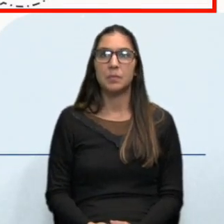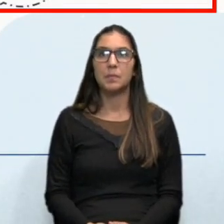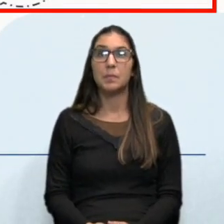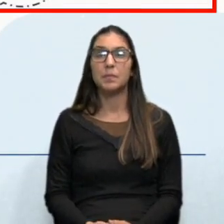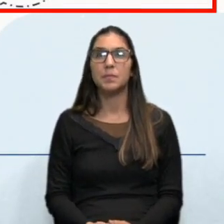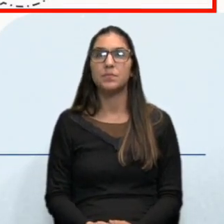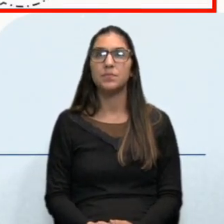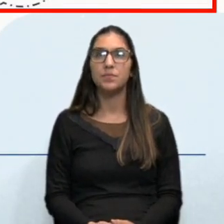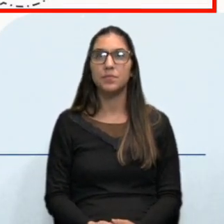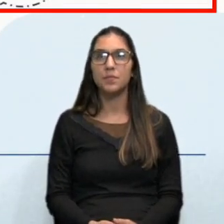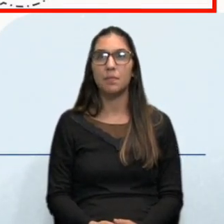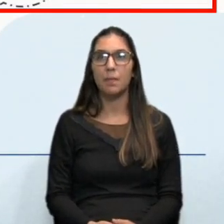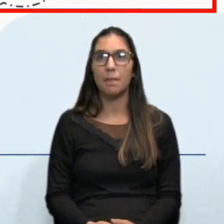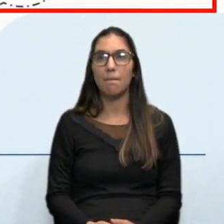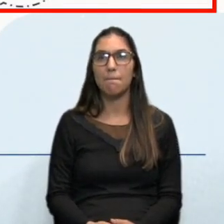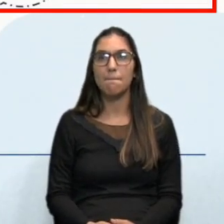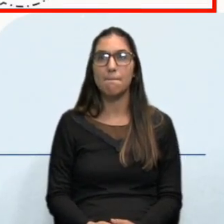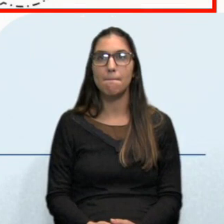Sombreamento.